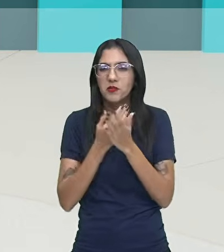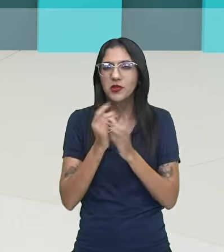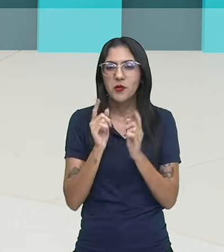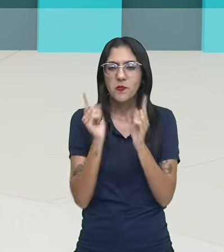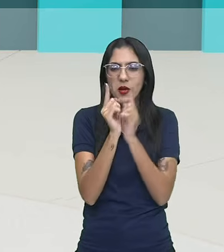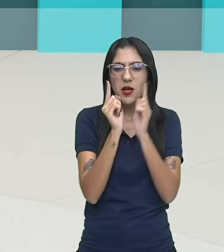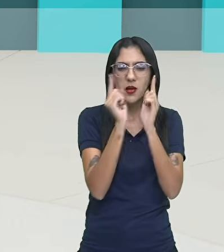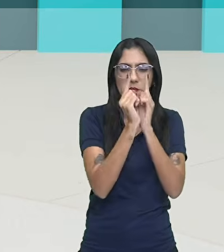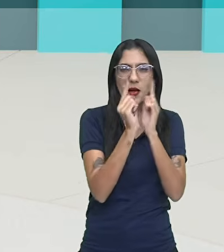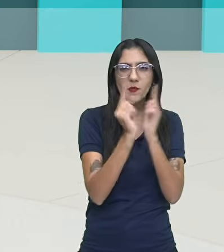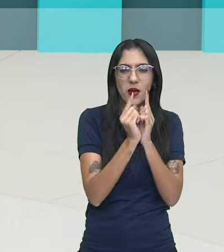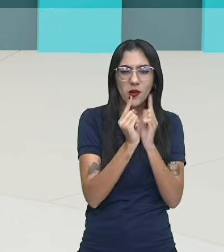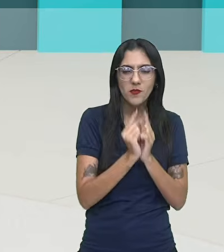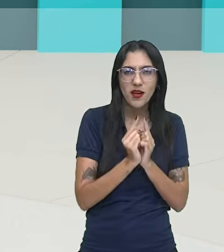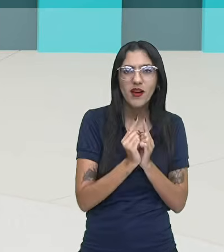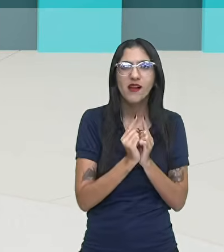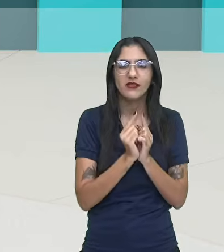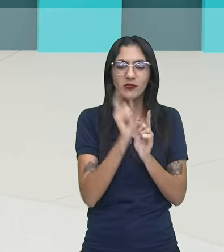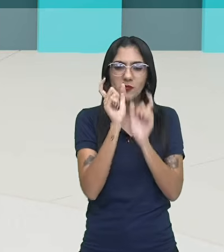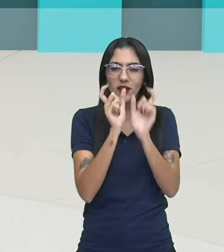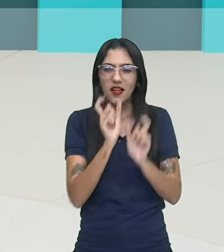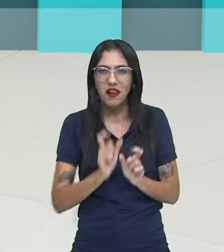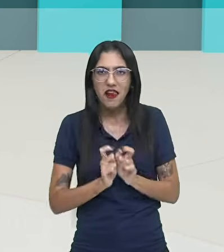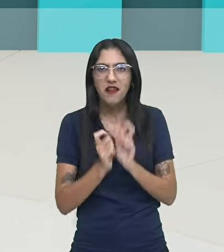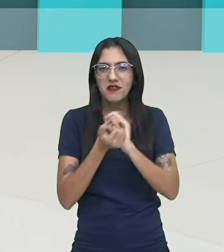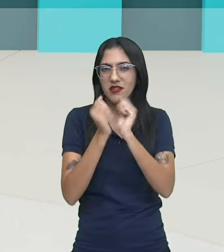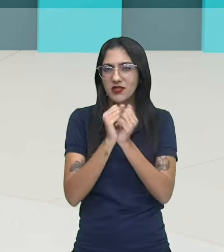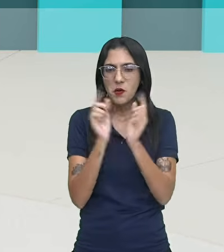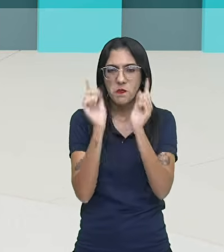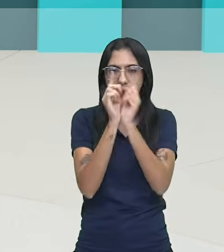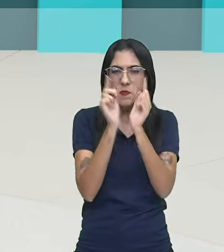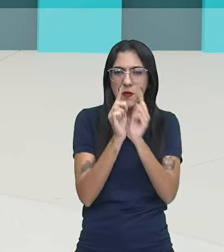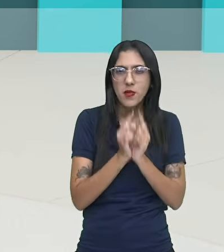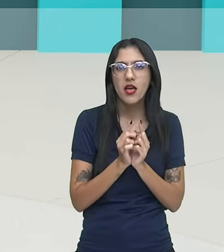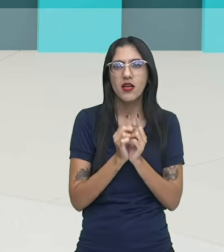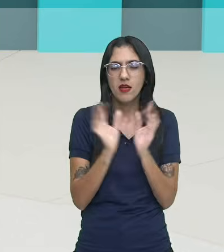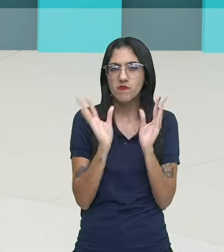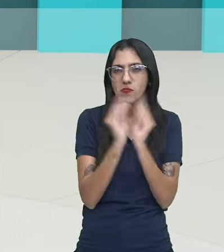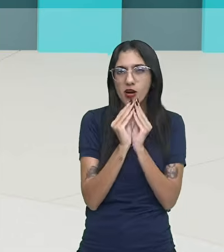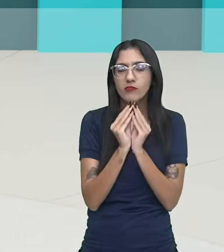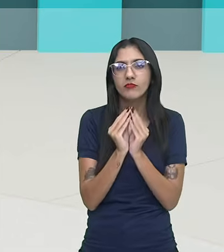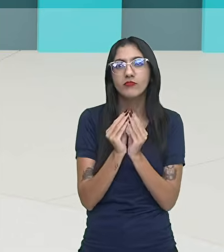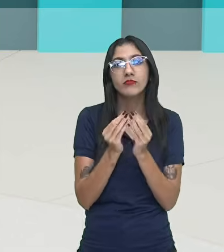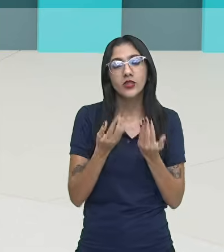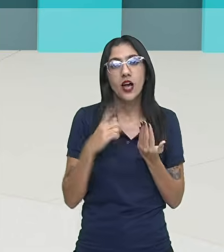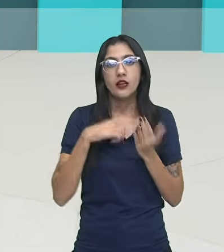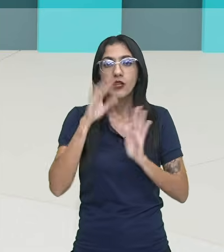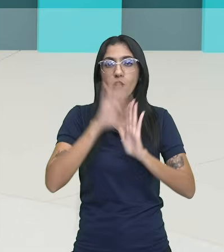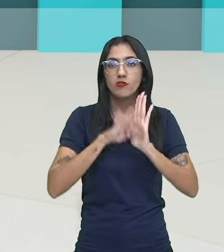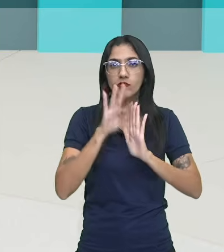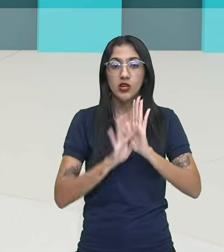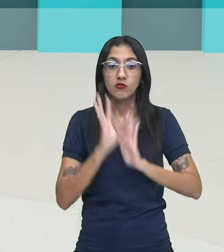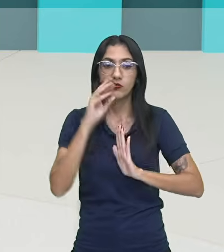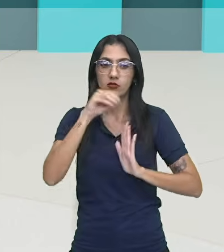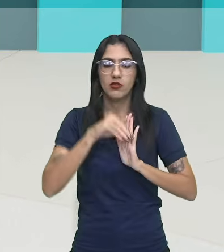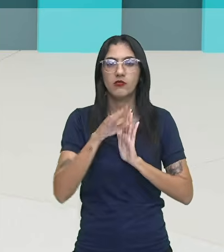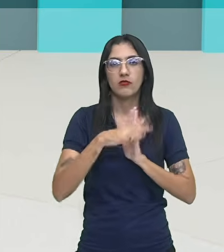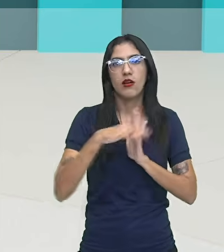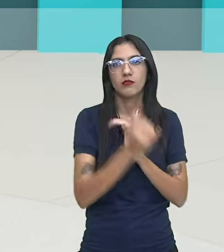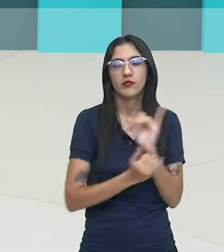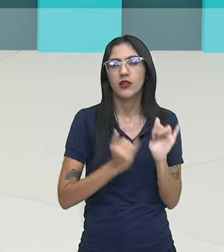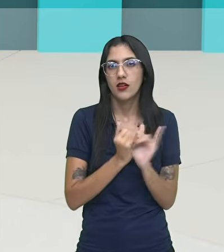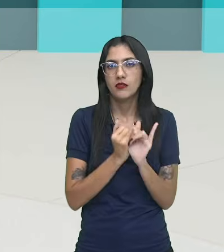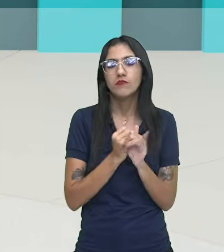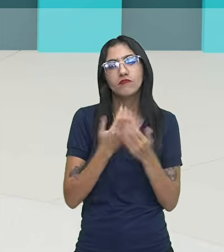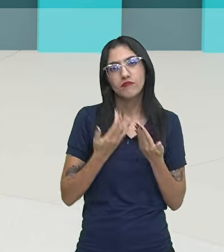querem falar tudo em, digamos, caracteres muito poucos, não é? E aí nós temos um texto dentro do digital.